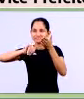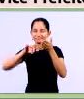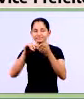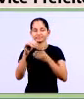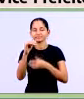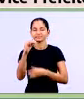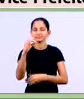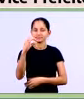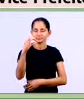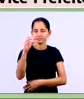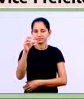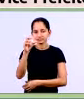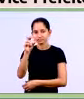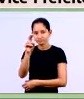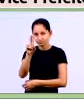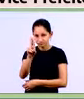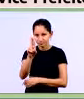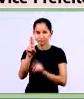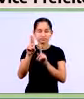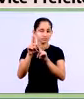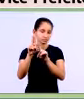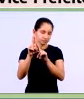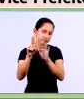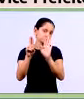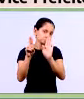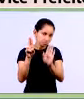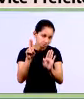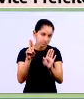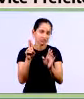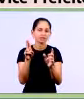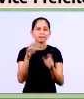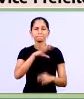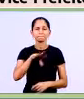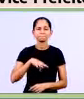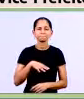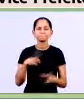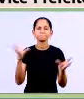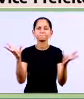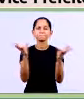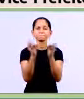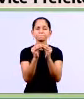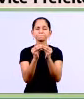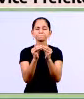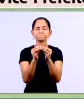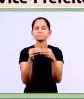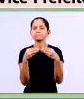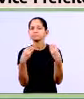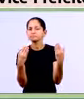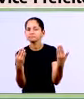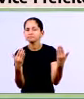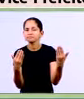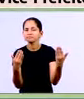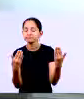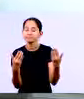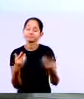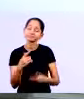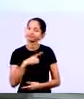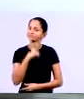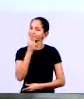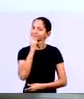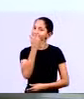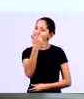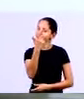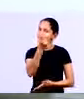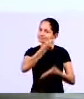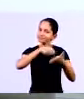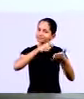Círcum, nós não temos essa junção aqui na língua portuguesa, gente. Circunnavegação. Nós não temos isso na escrita da